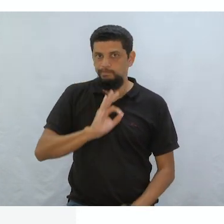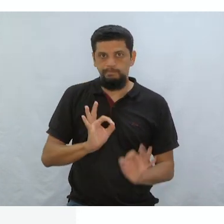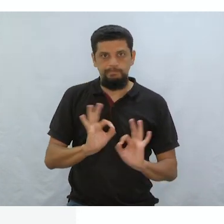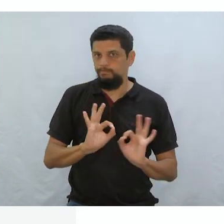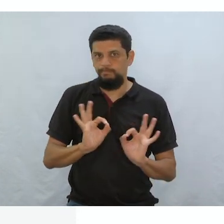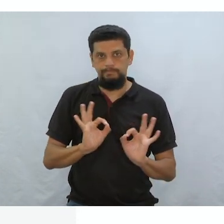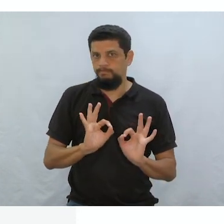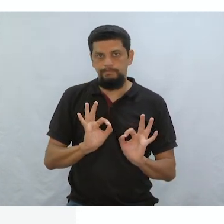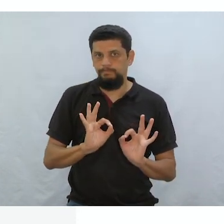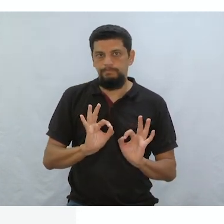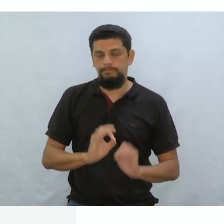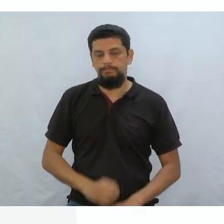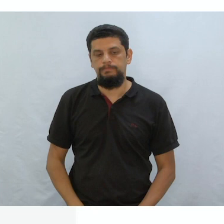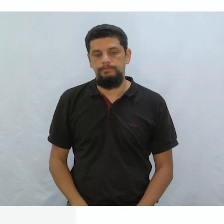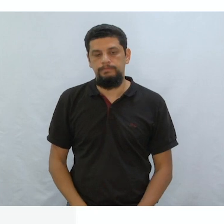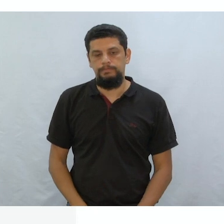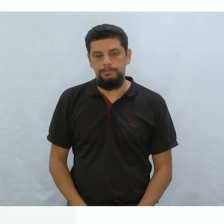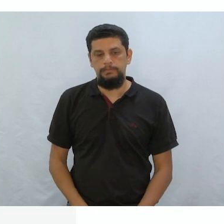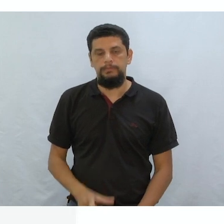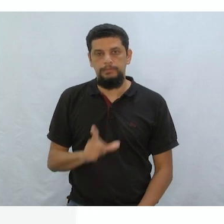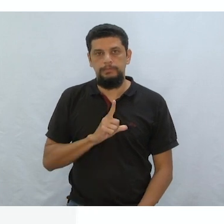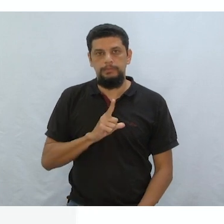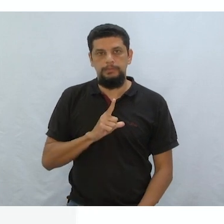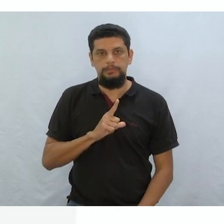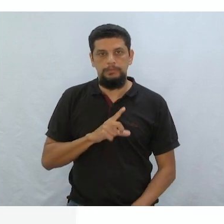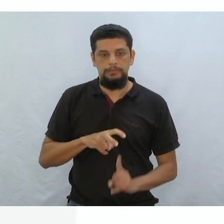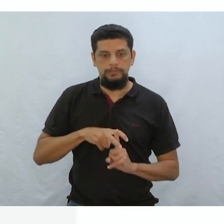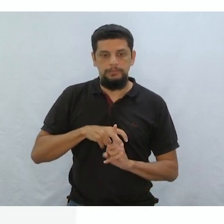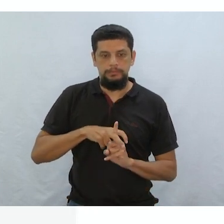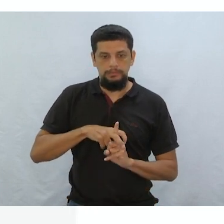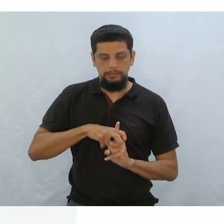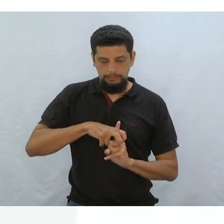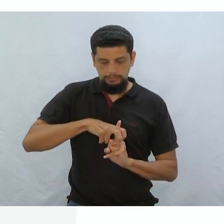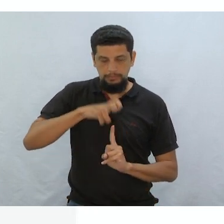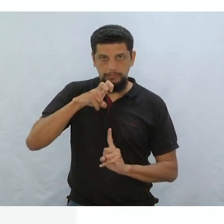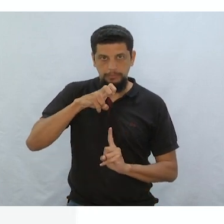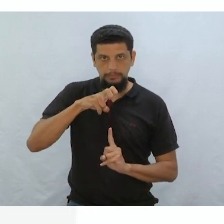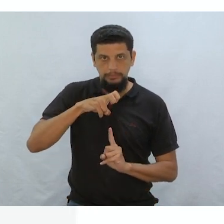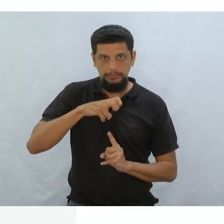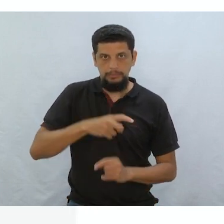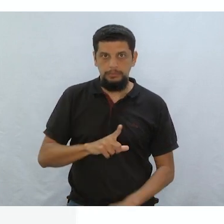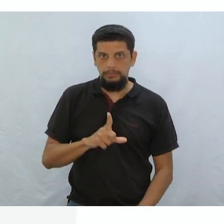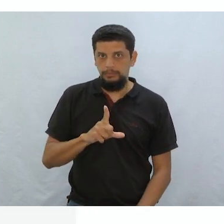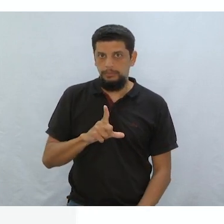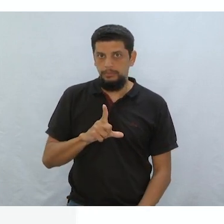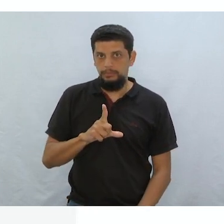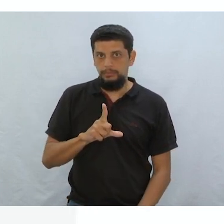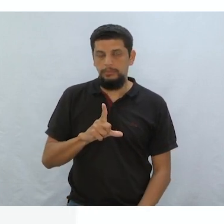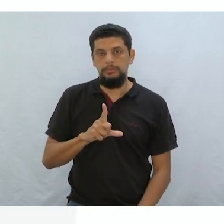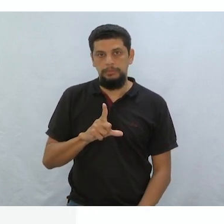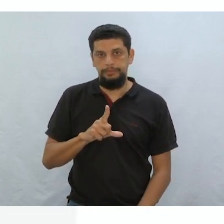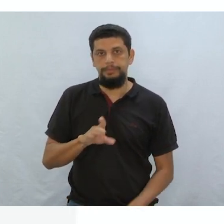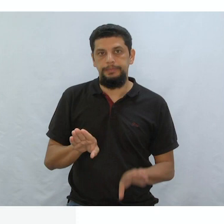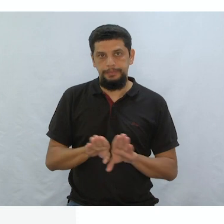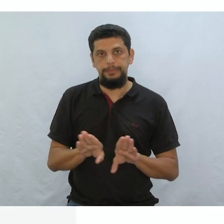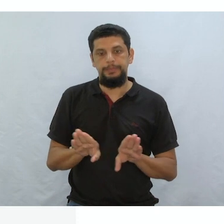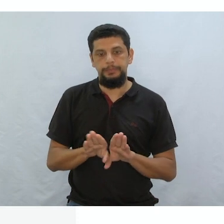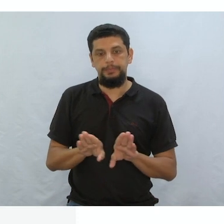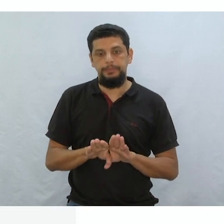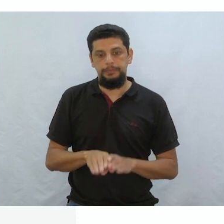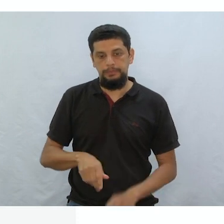de açúcar, não, que não é líquido, né? Temos também a garrafa de 1 litro